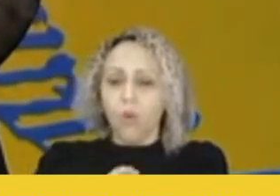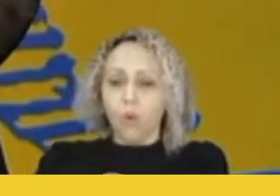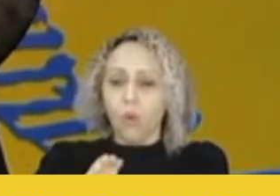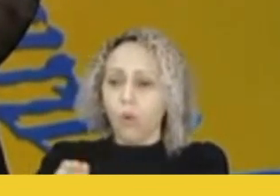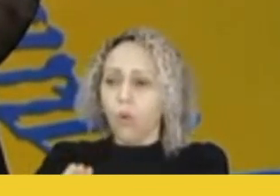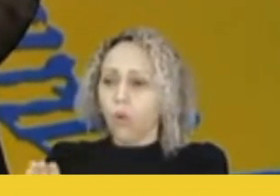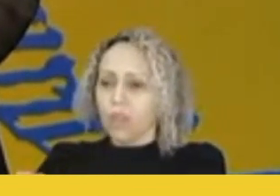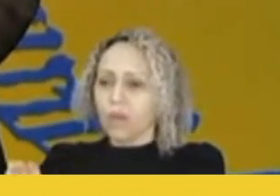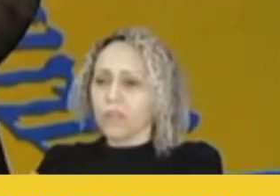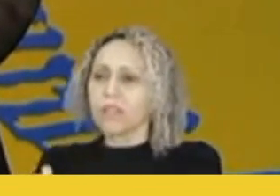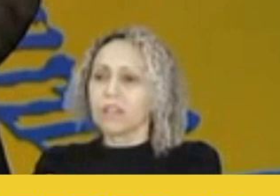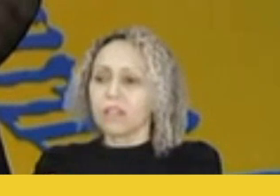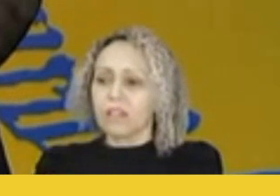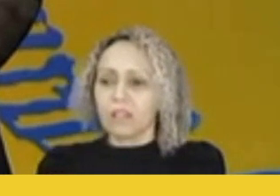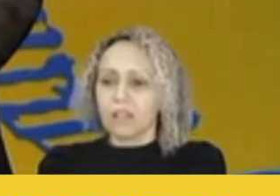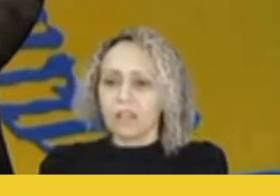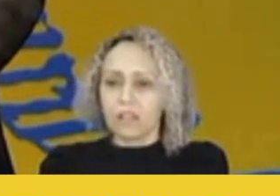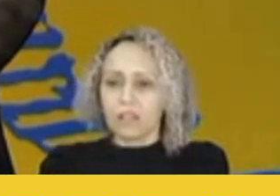orçamentárias, além